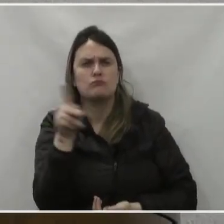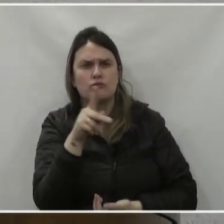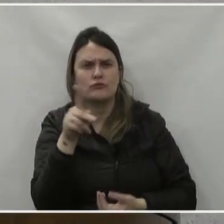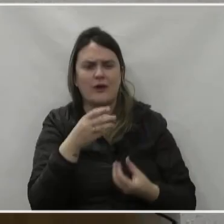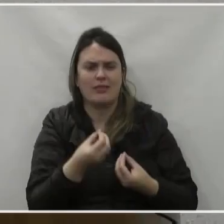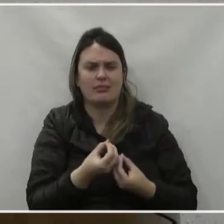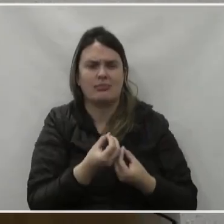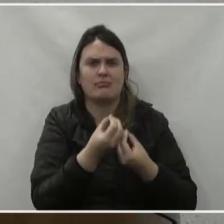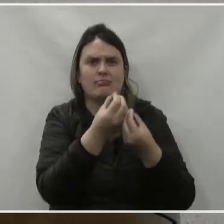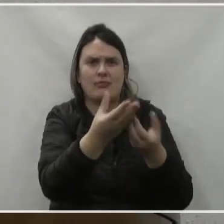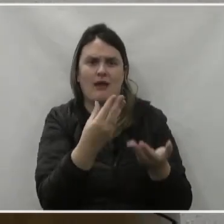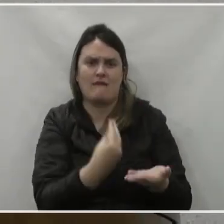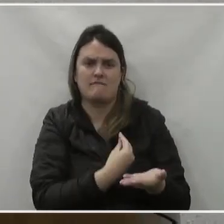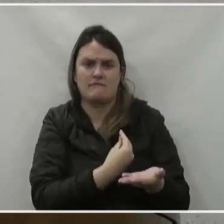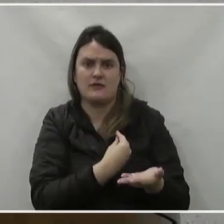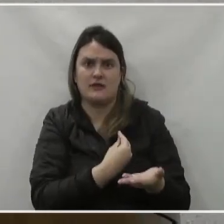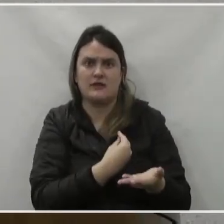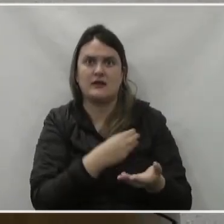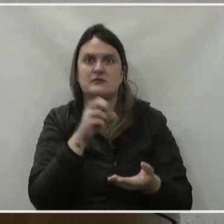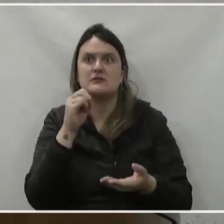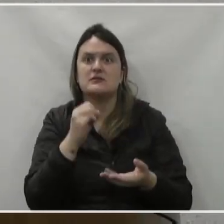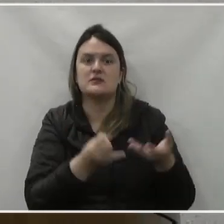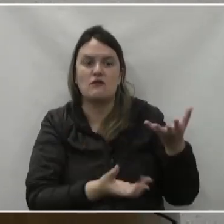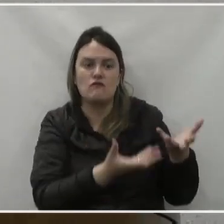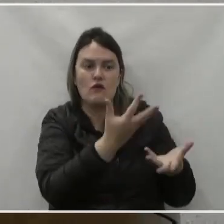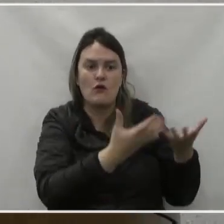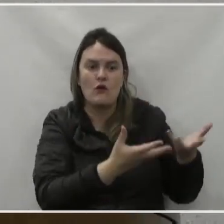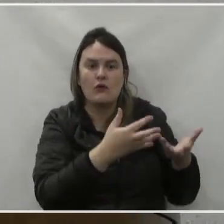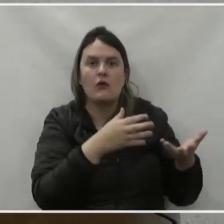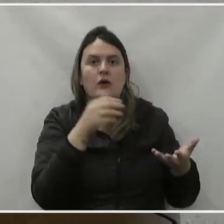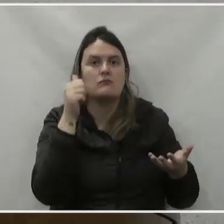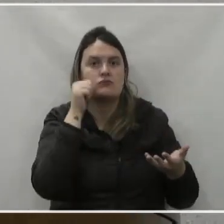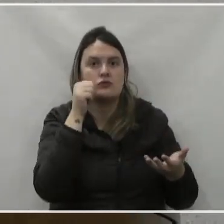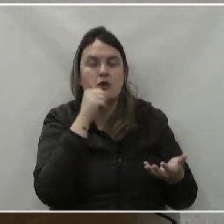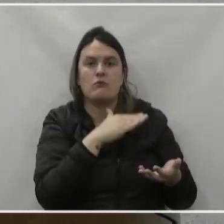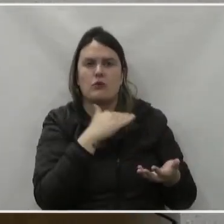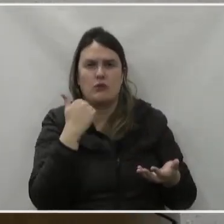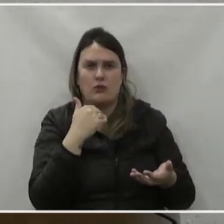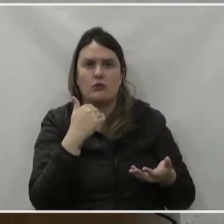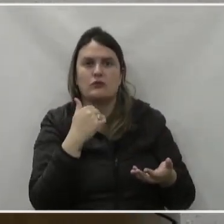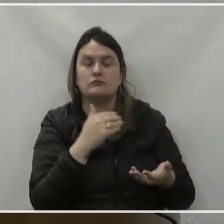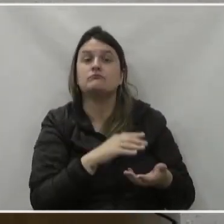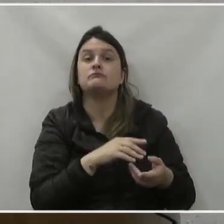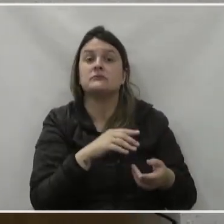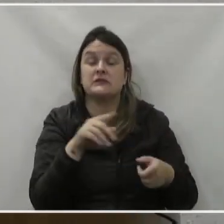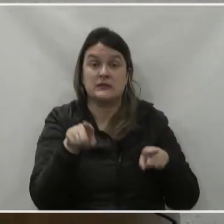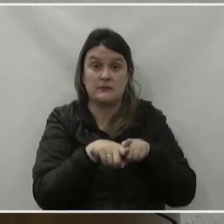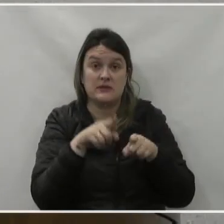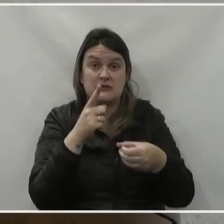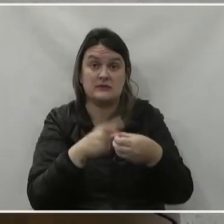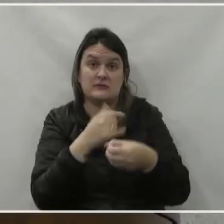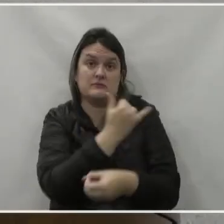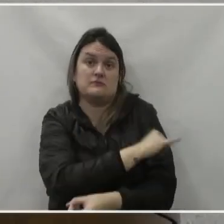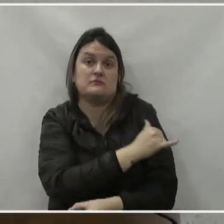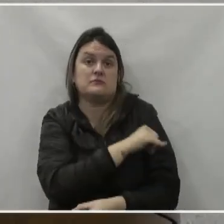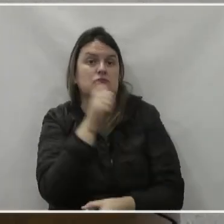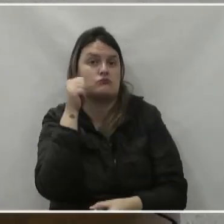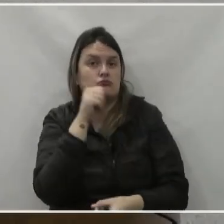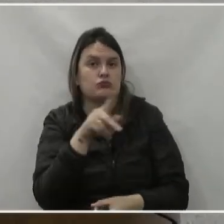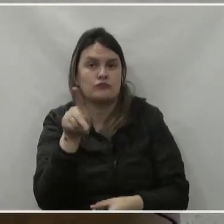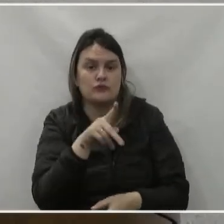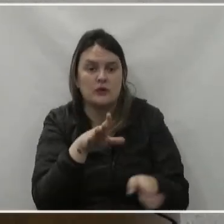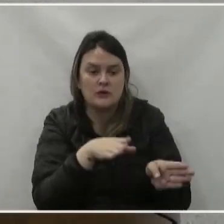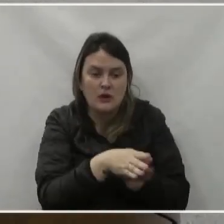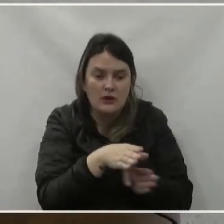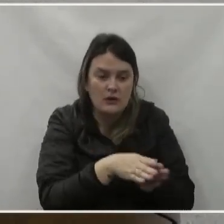vida em defesa de crianças em incêndio criminoso em Minas Gerais. No Rio de Janeiro, a professora orienta